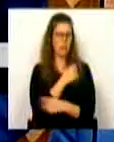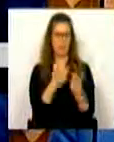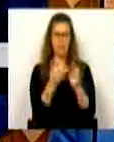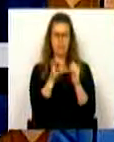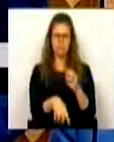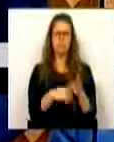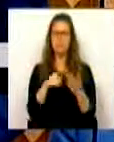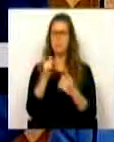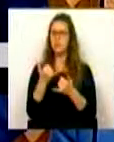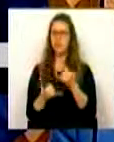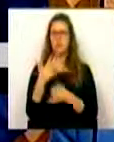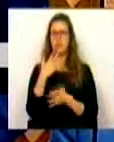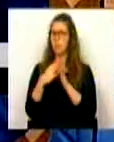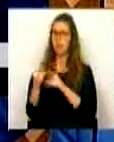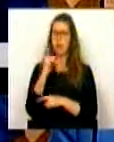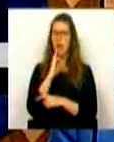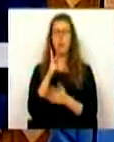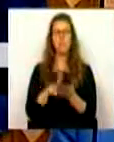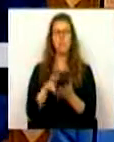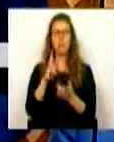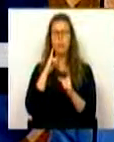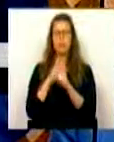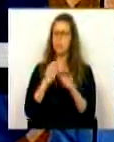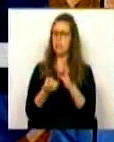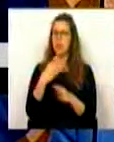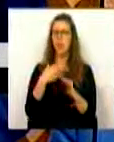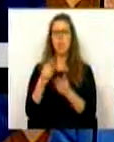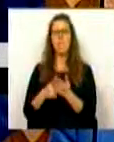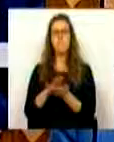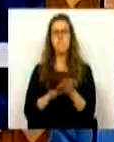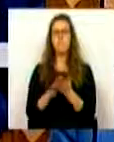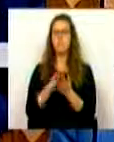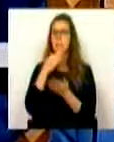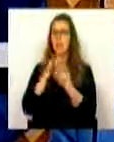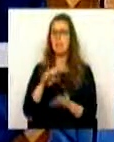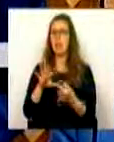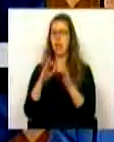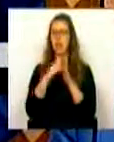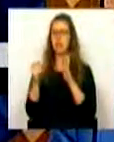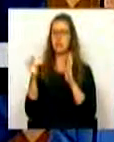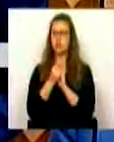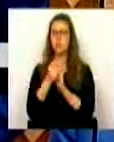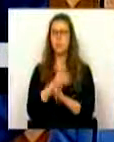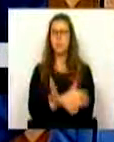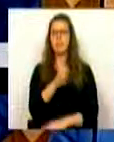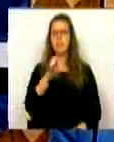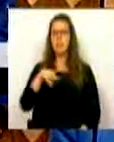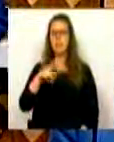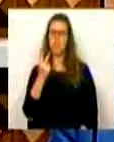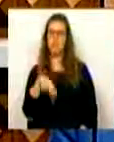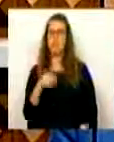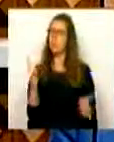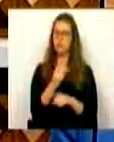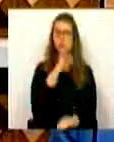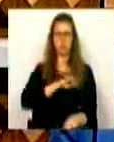ativo e a substituição do regime de autorização para a constituição de fundos de titularização de créditos pelo regime de registro prévio na CMVM. Em síntese,